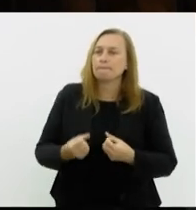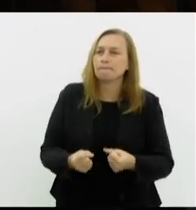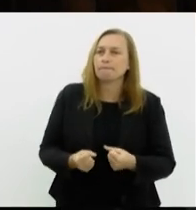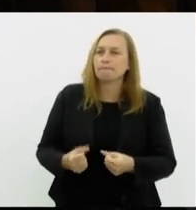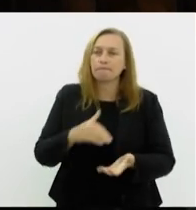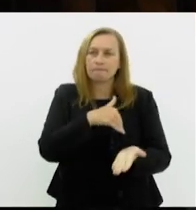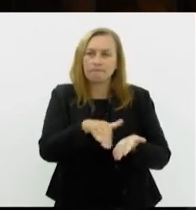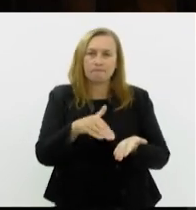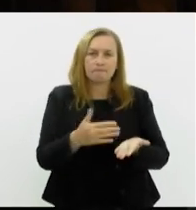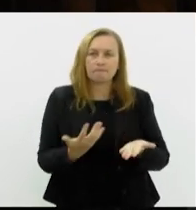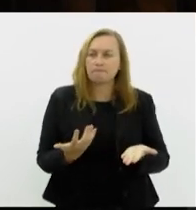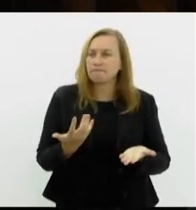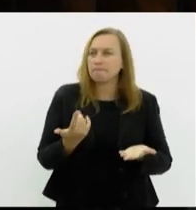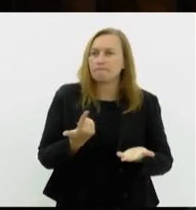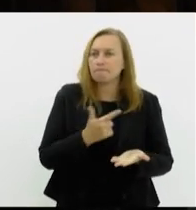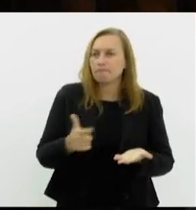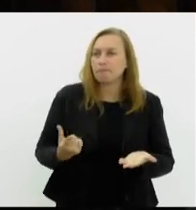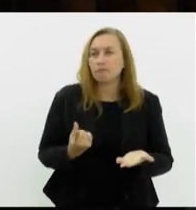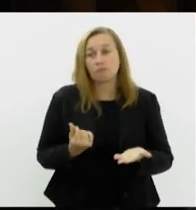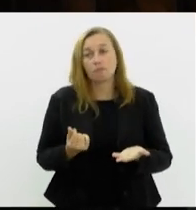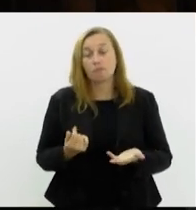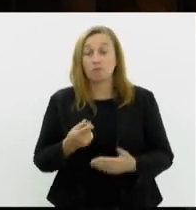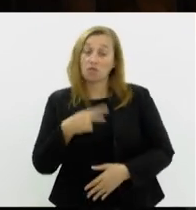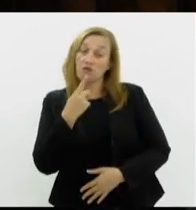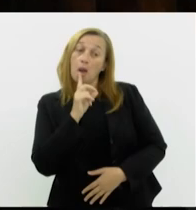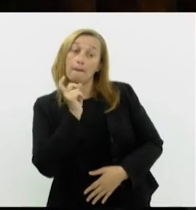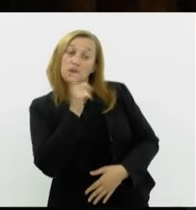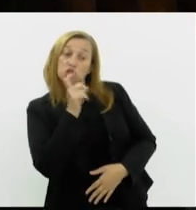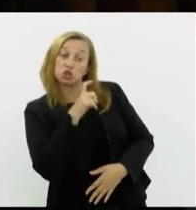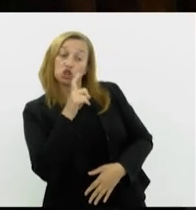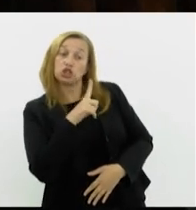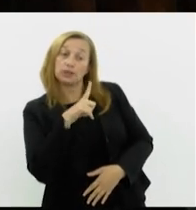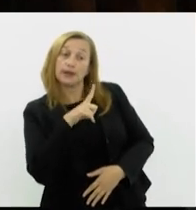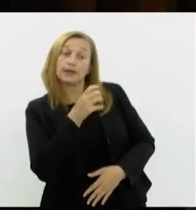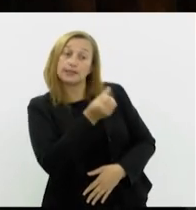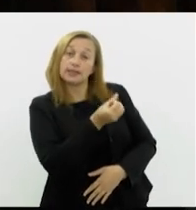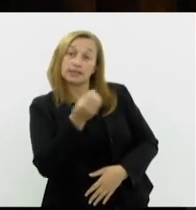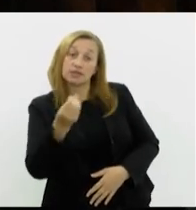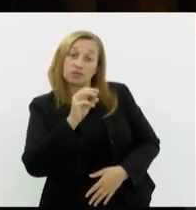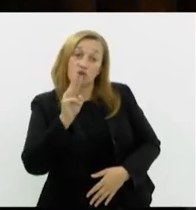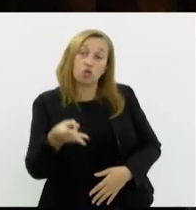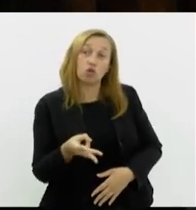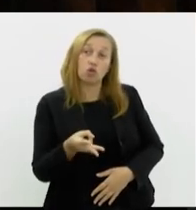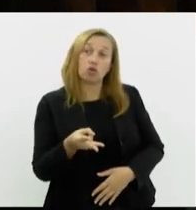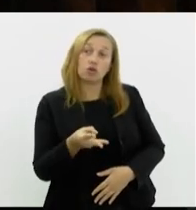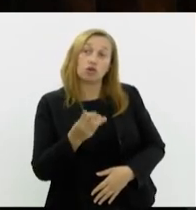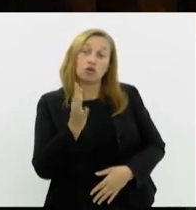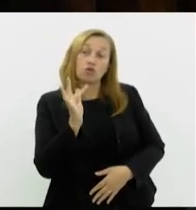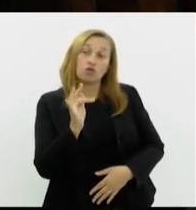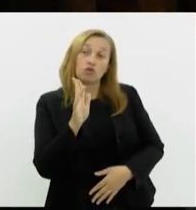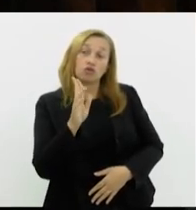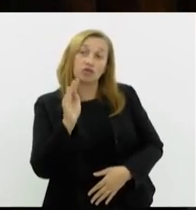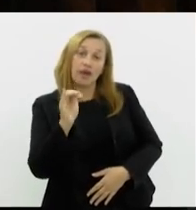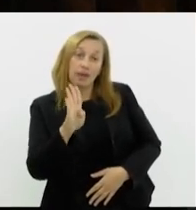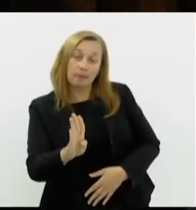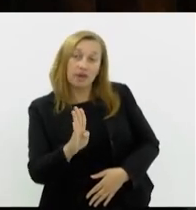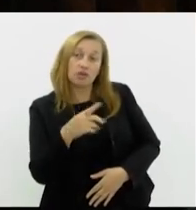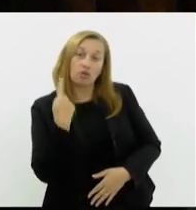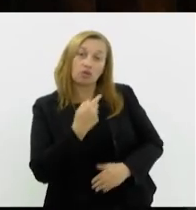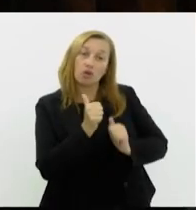dizia, não tem mais dinheiro, não tem mais dinheiro. A gente falava, é mentira, tem 600 milhões na conta do Fundeb. Estamos